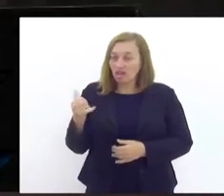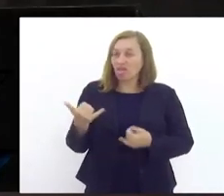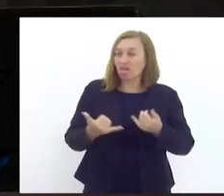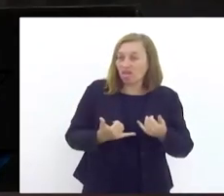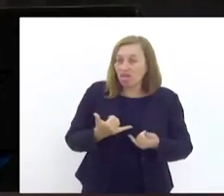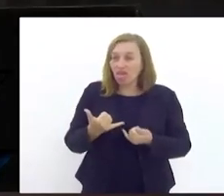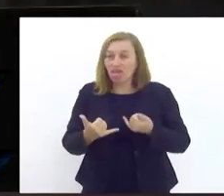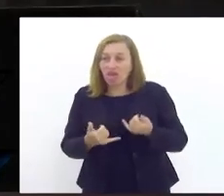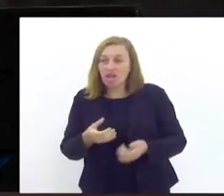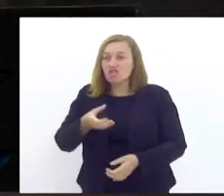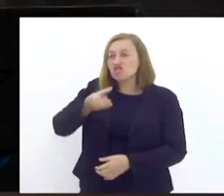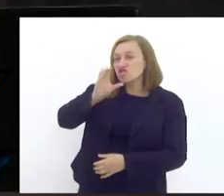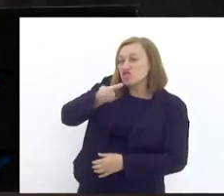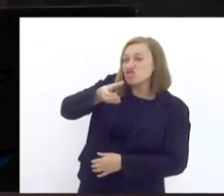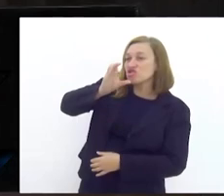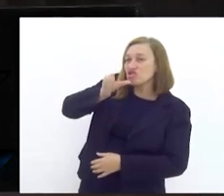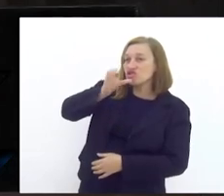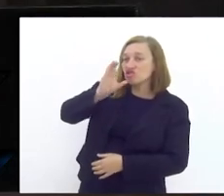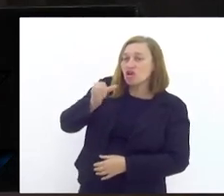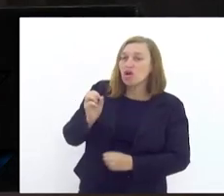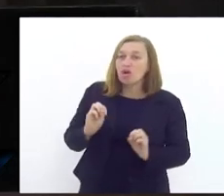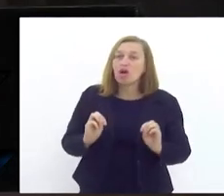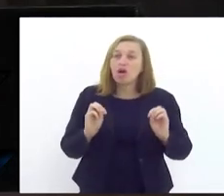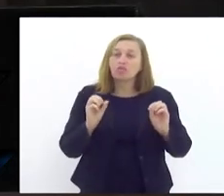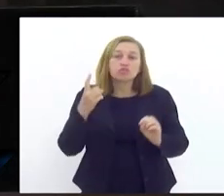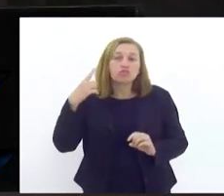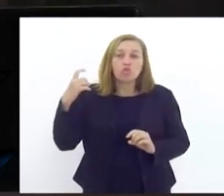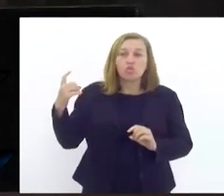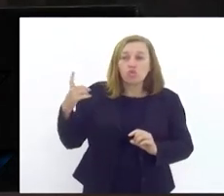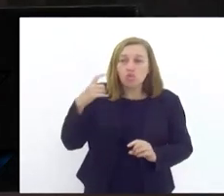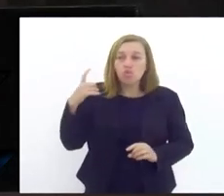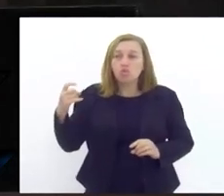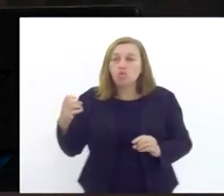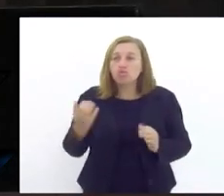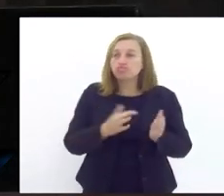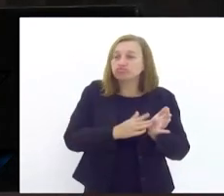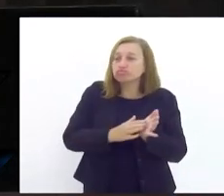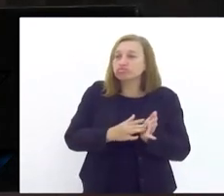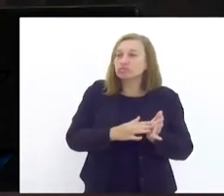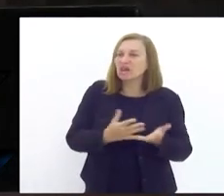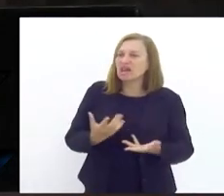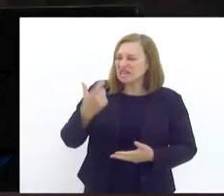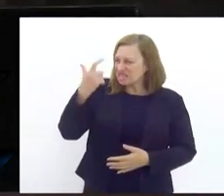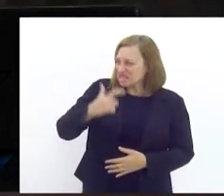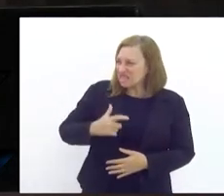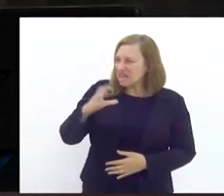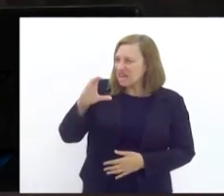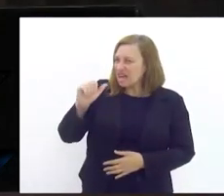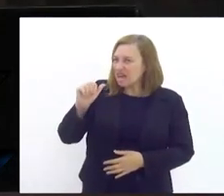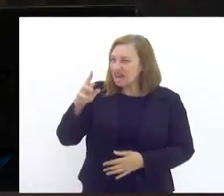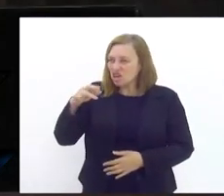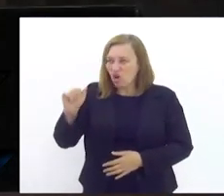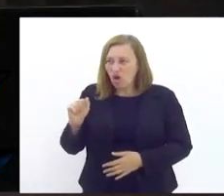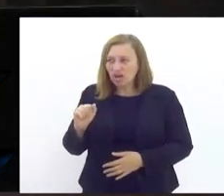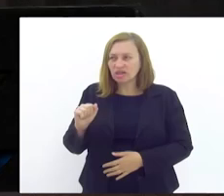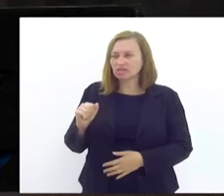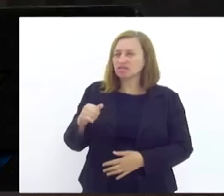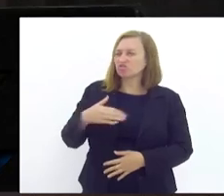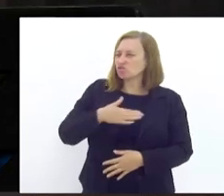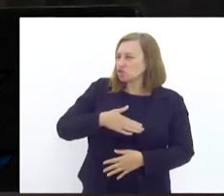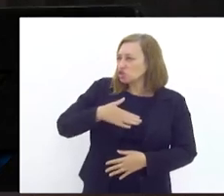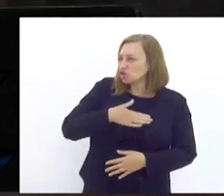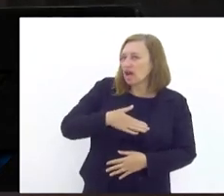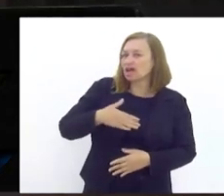de cerveja ao som do Batuque significa ser carioca Lógico que gostar